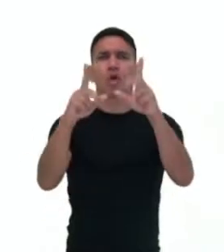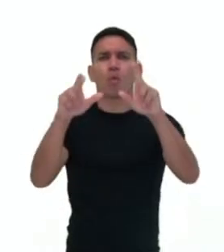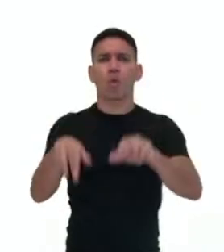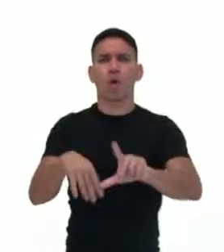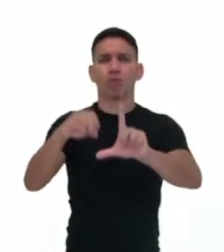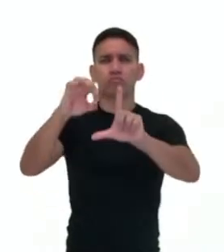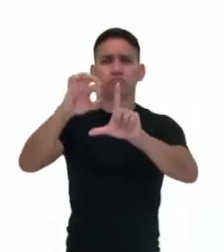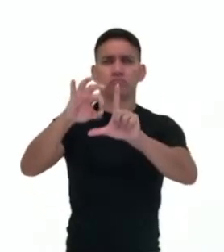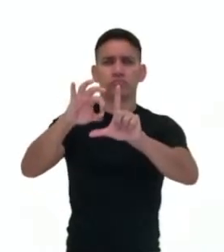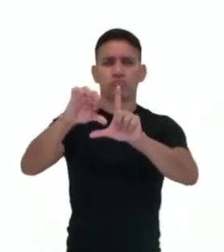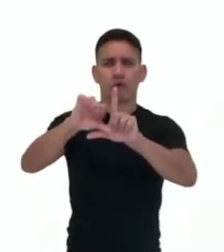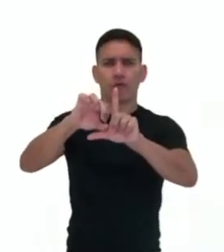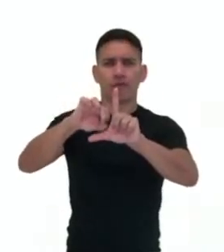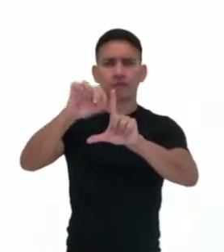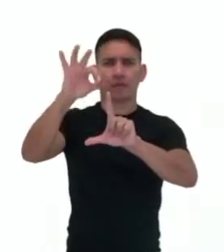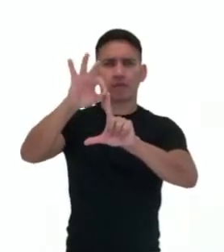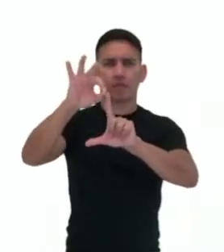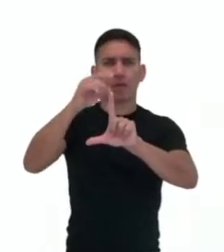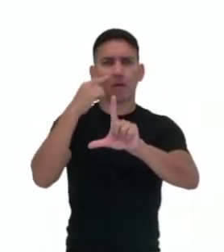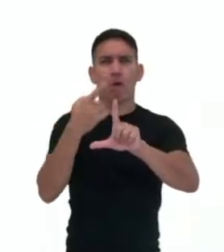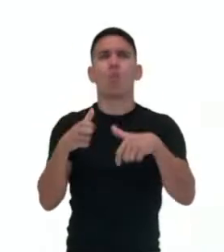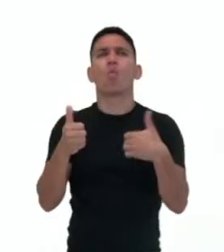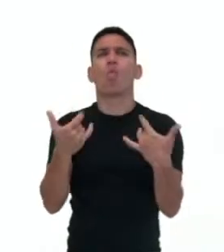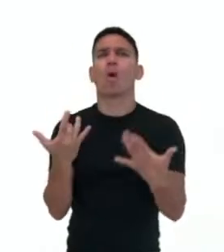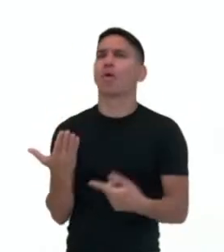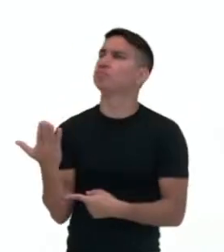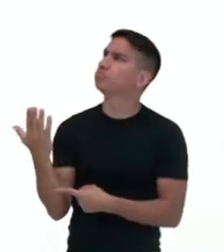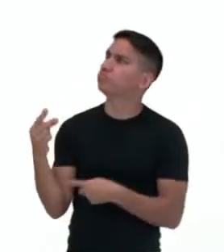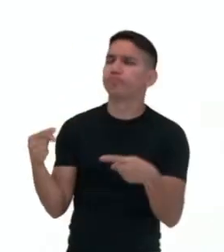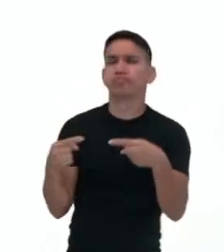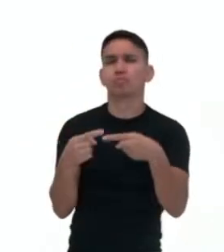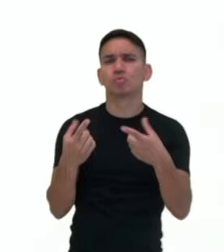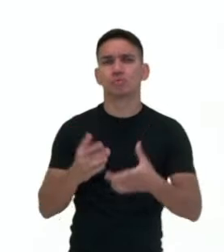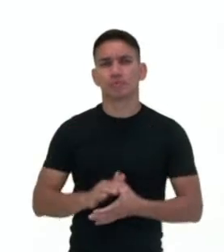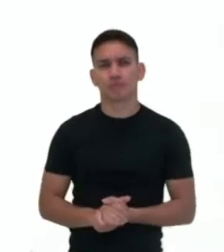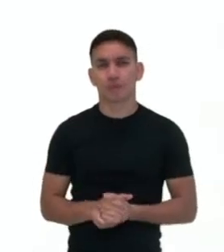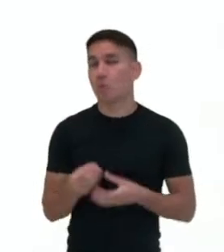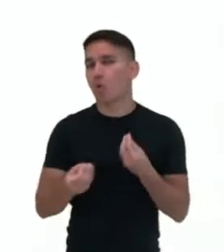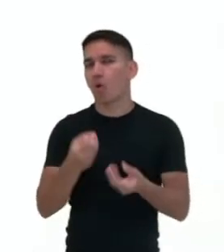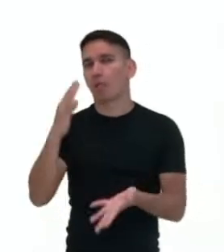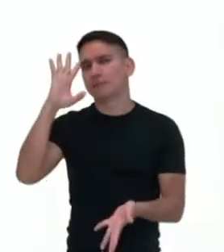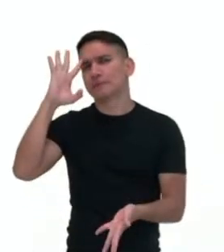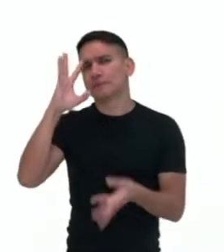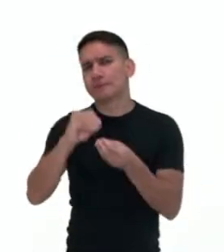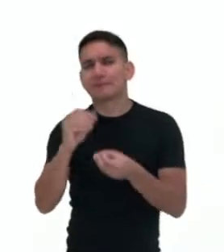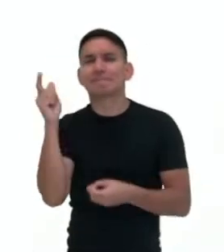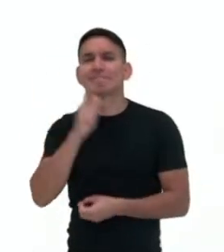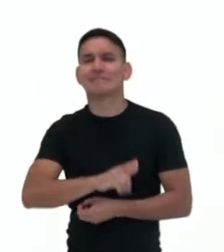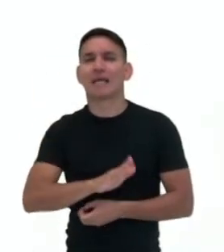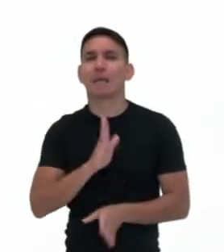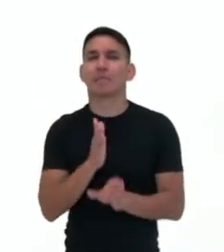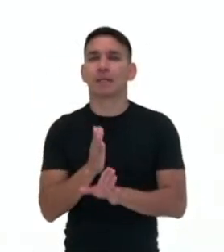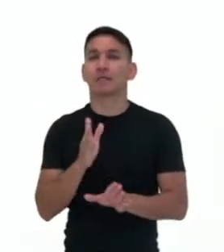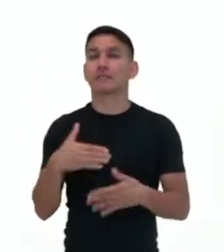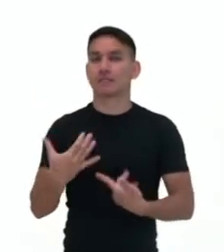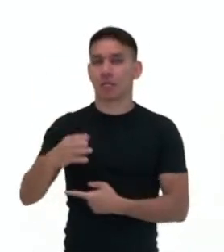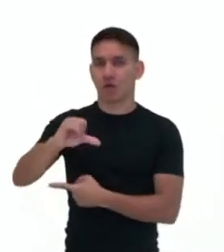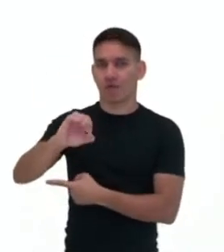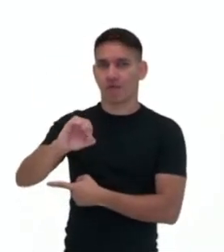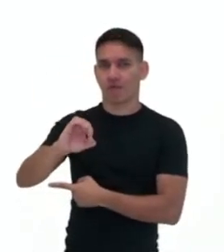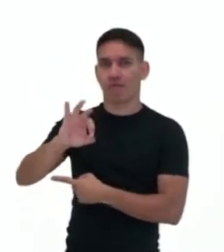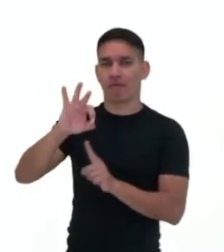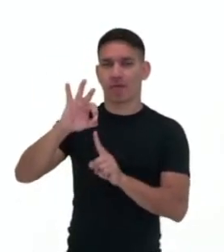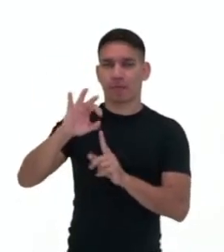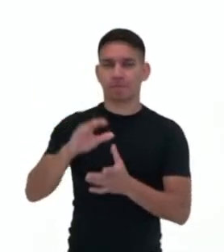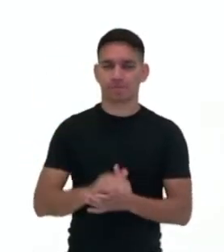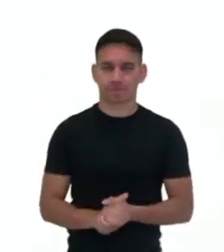está perguntando, né, qual que forma um ângulo reto? Como que a gente consegue identificar o ângulo de 90 graus? Então, pensa um pouquinho sobre